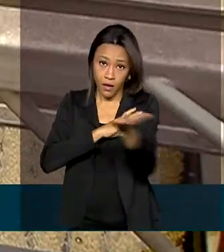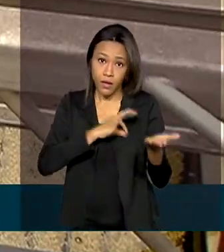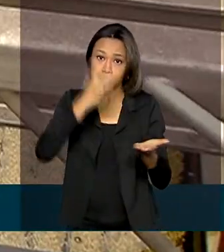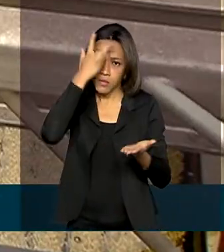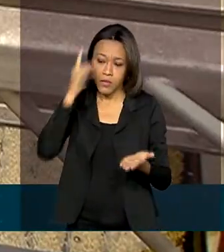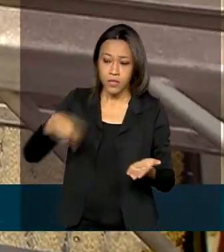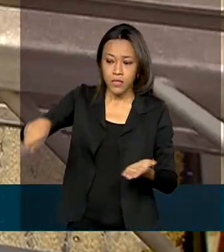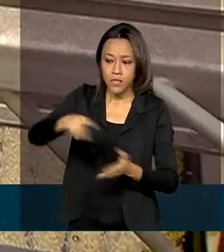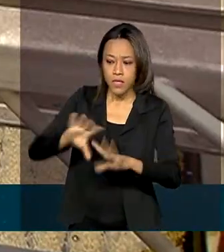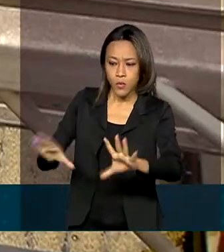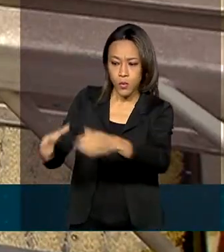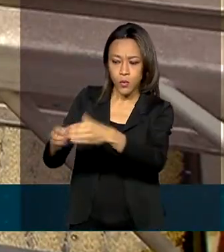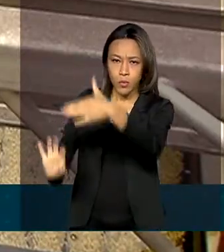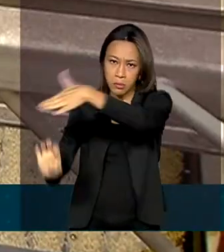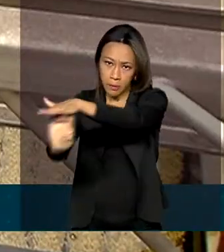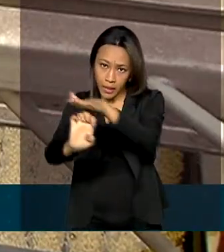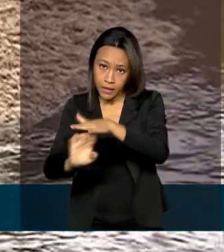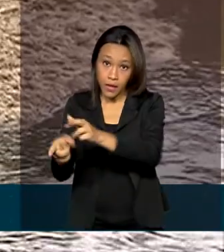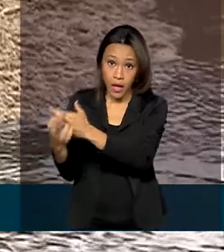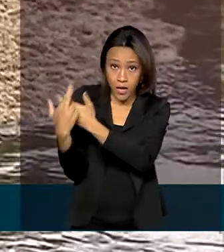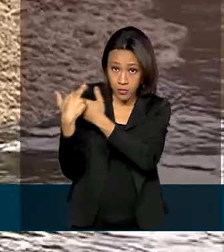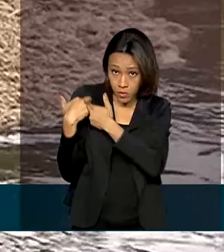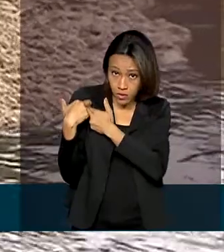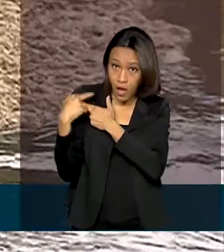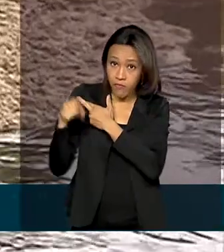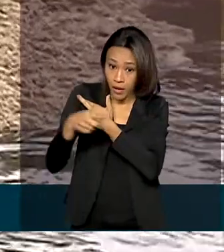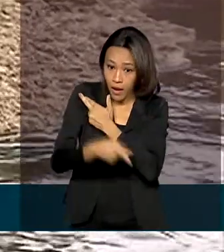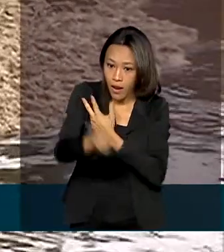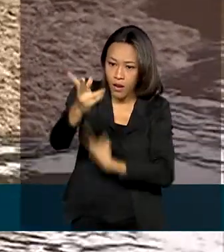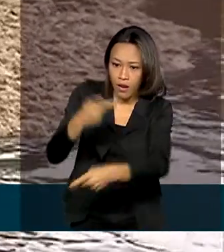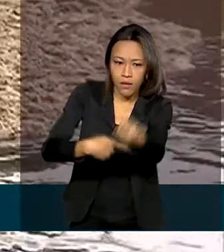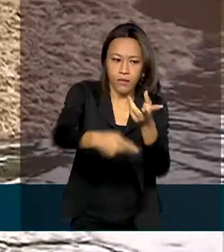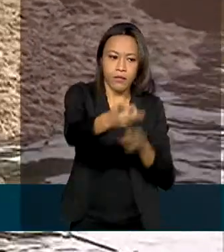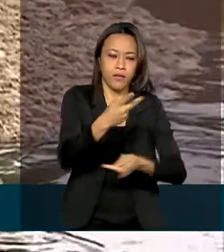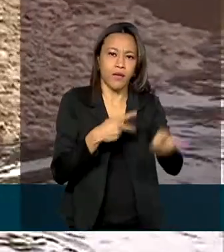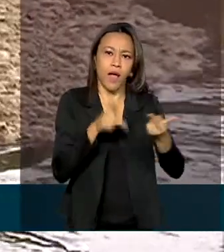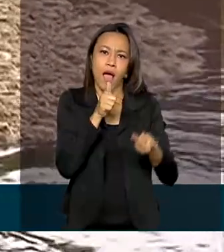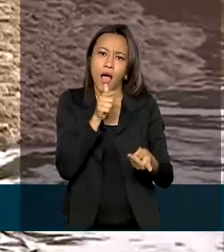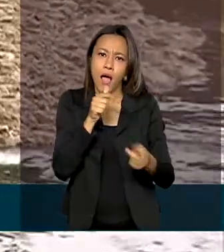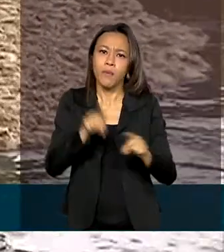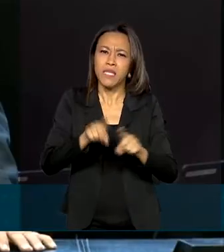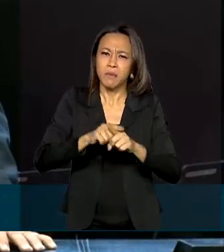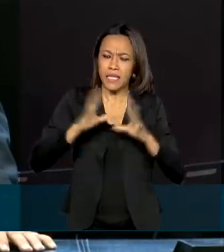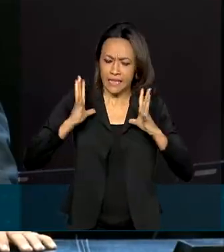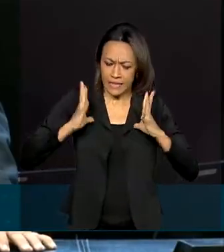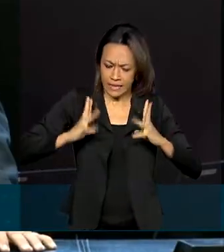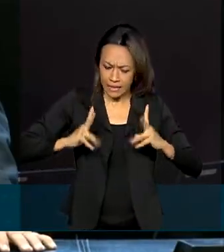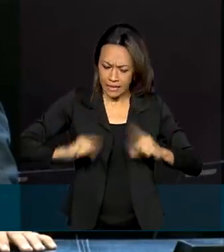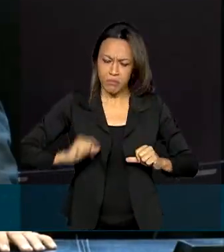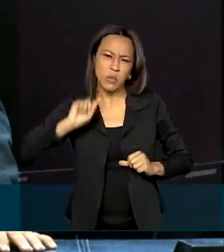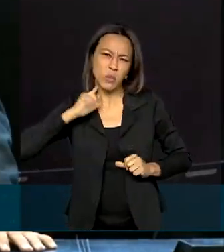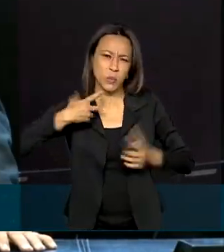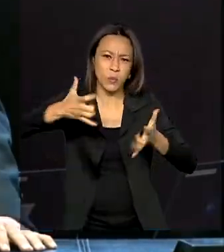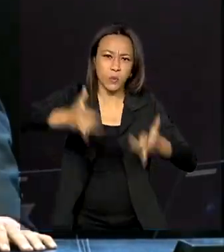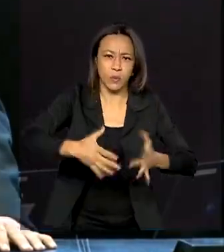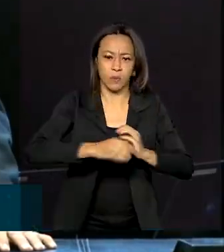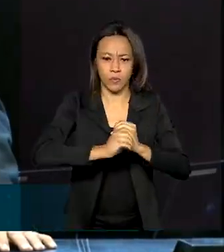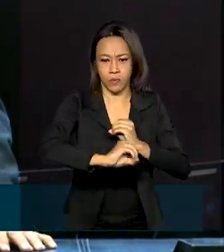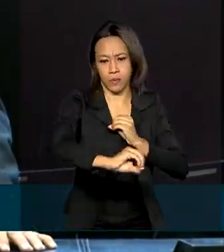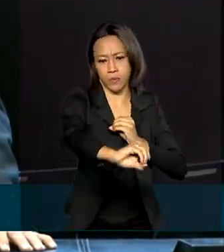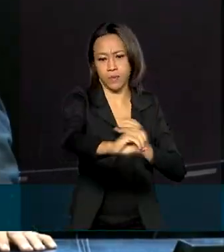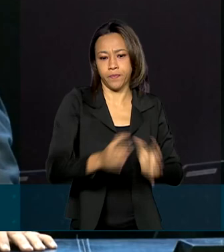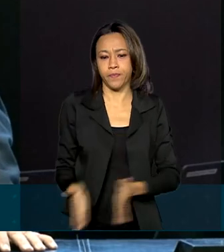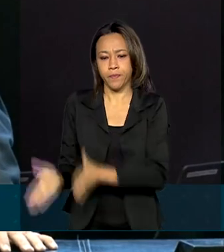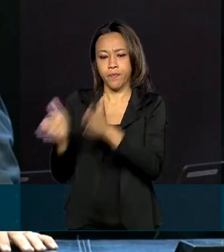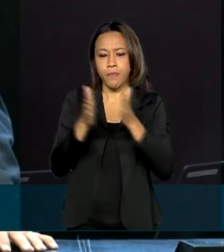responsável pela distribuição dessa água e pela coleta do esgoto. Com um exemplo a ser seguido,